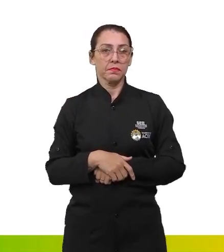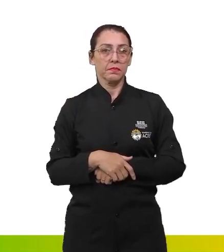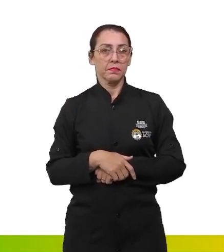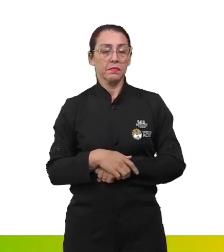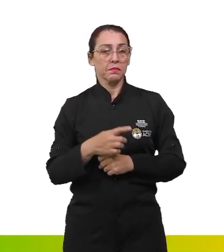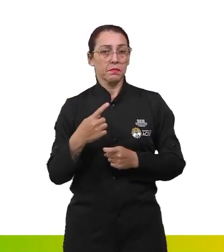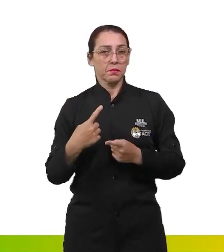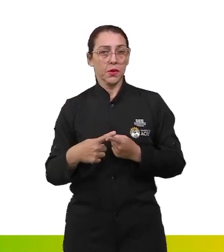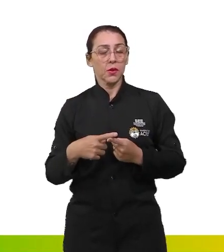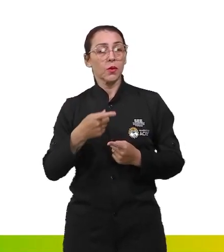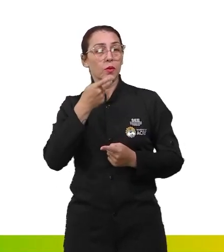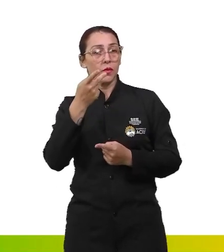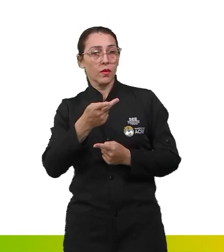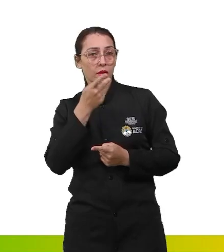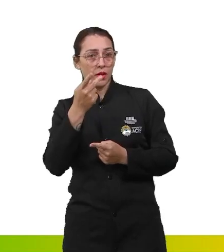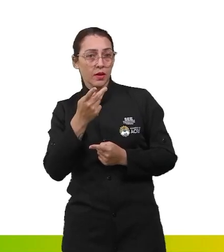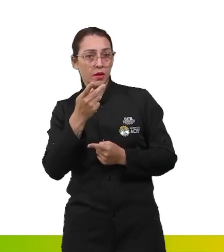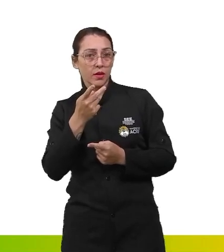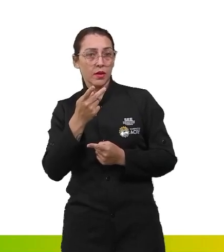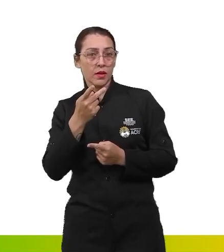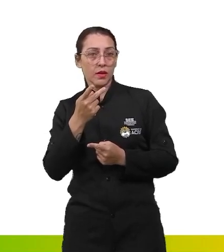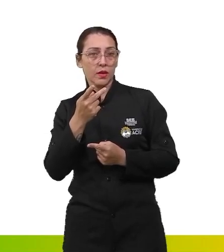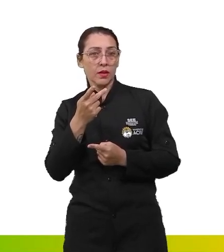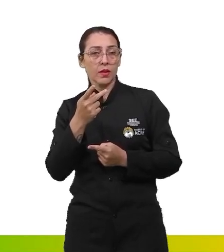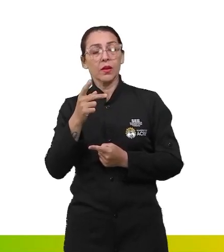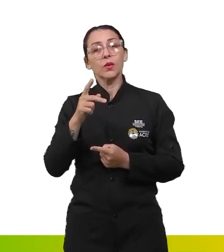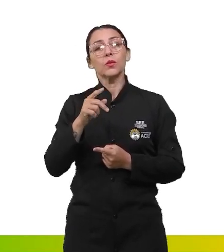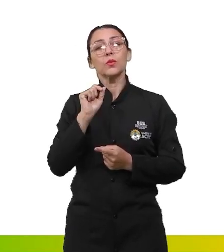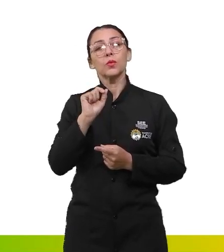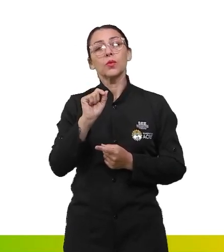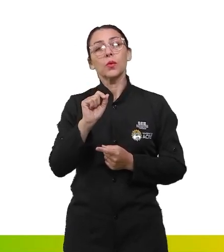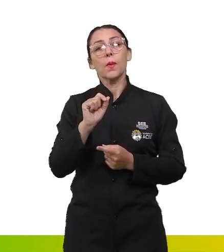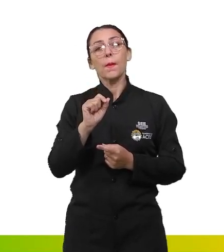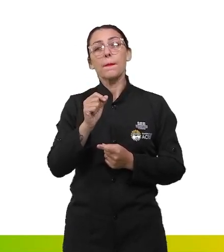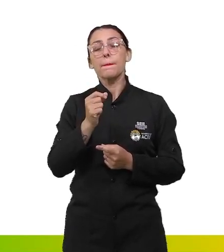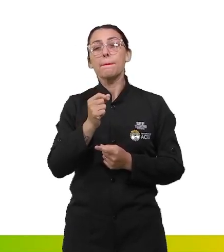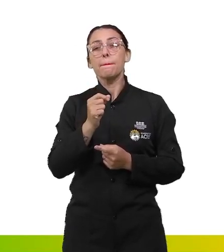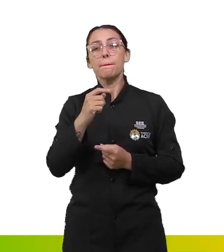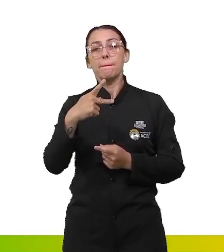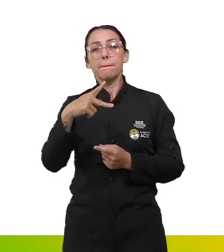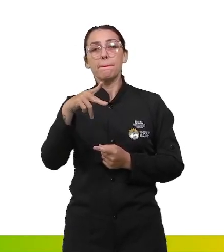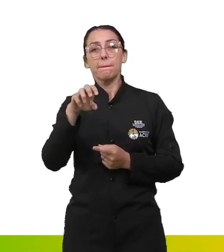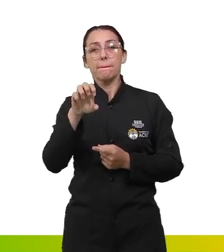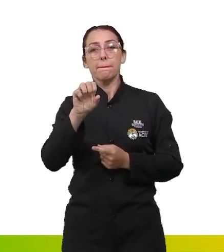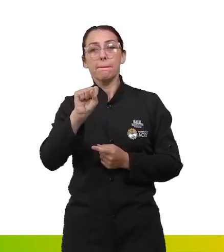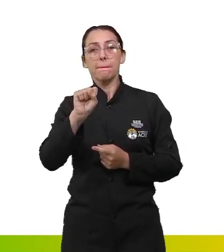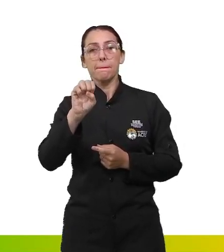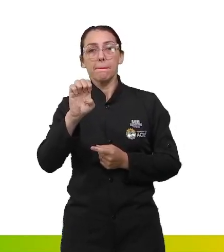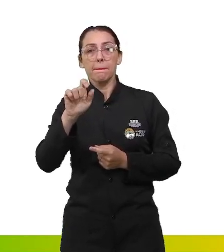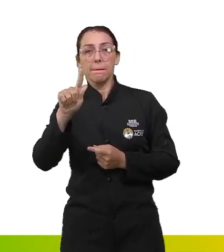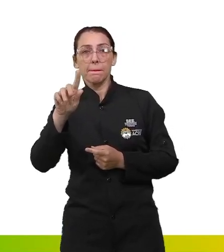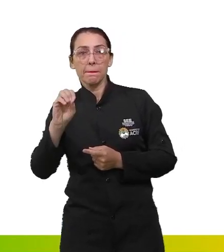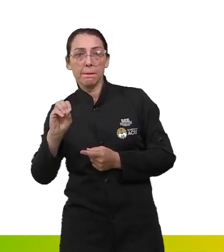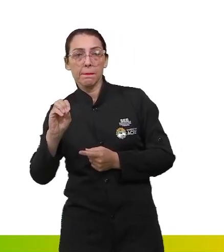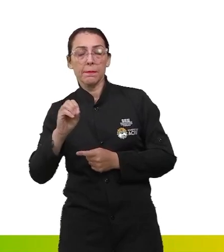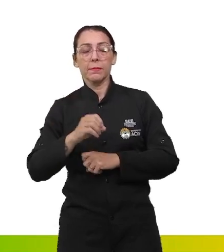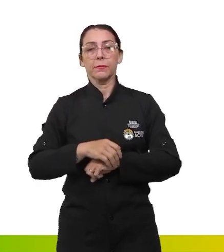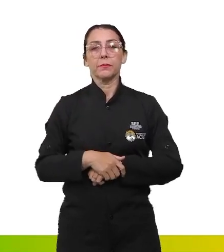porque eu estou falando de durazno, estou falando do pêssego aqui. Né? O